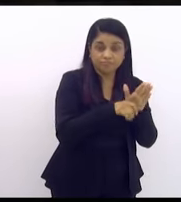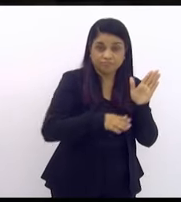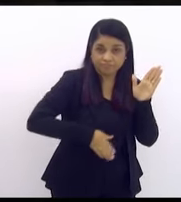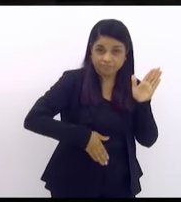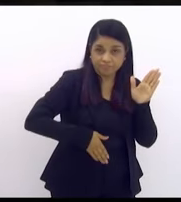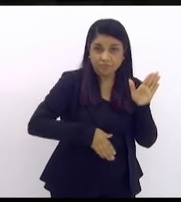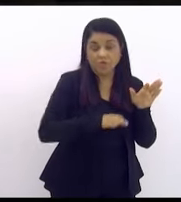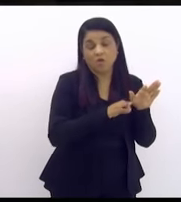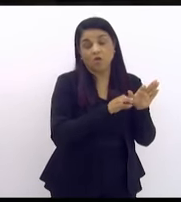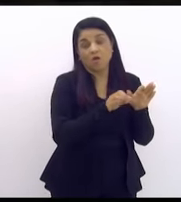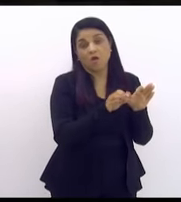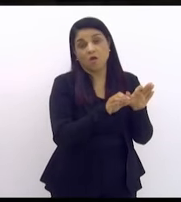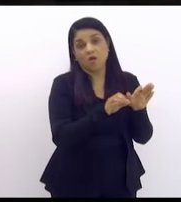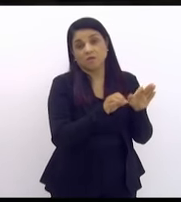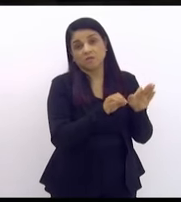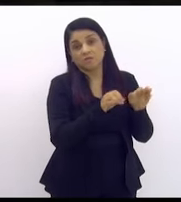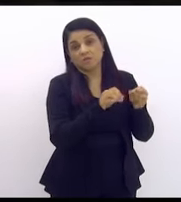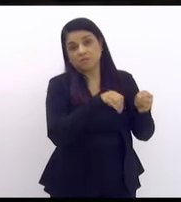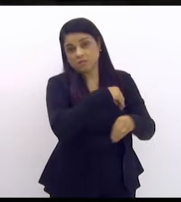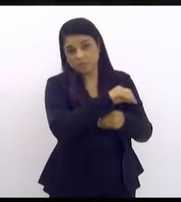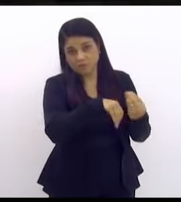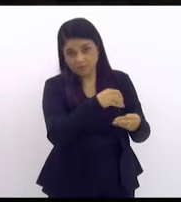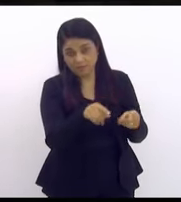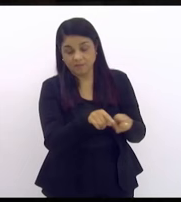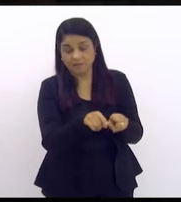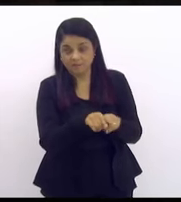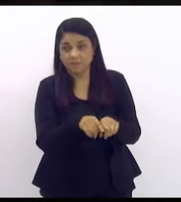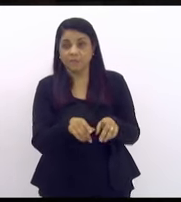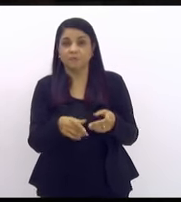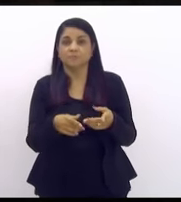queria esclarecer ao deputado Carlos Mink